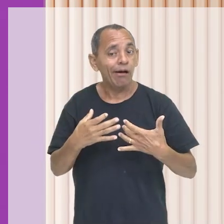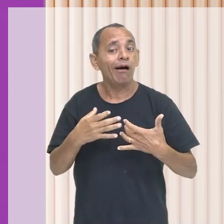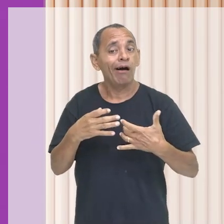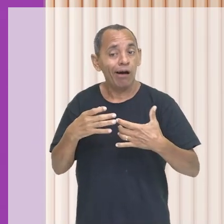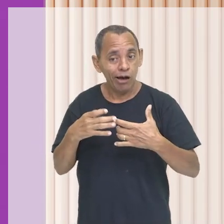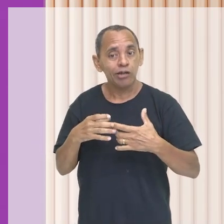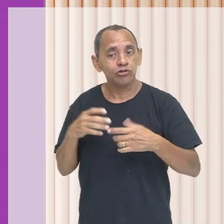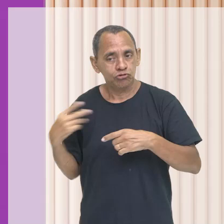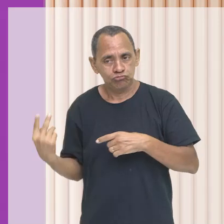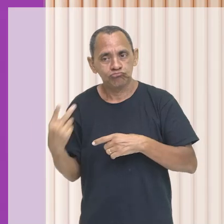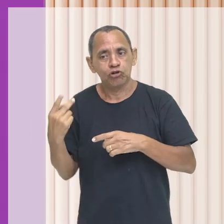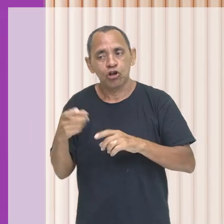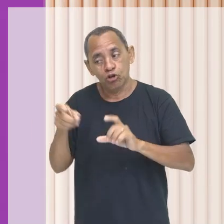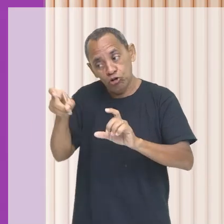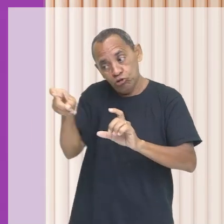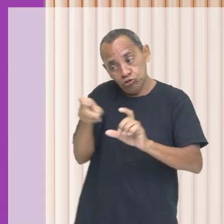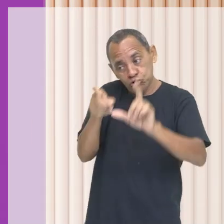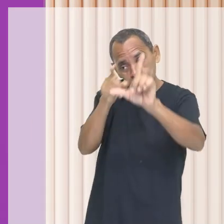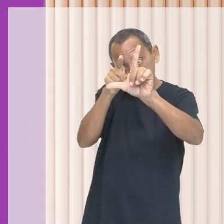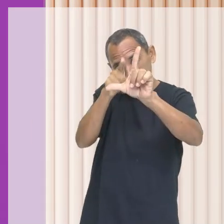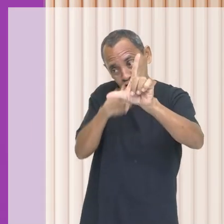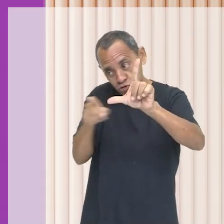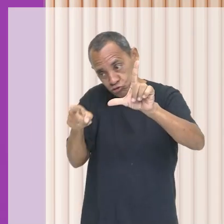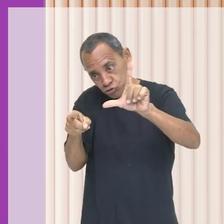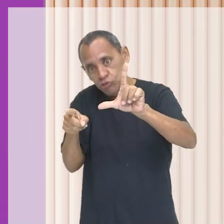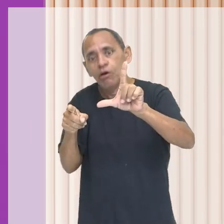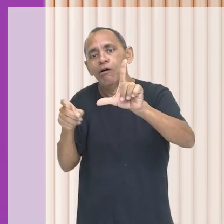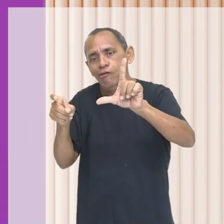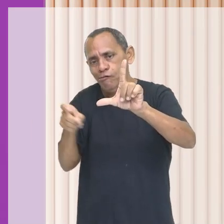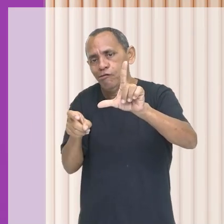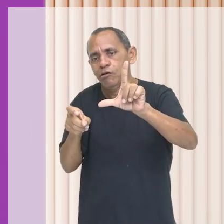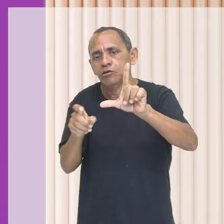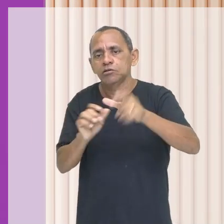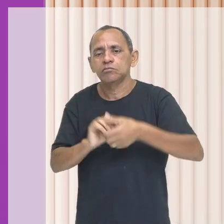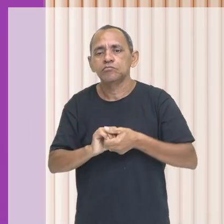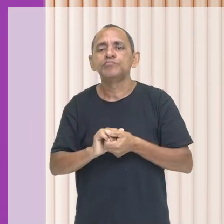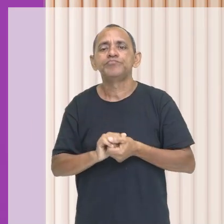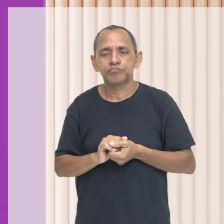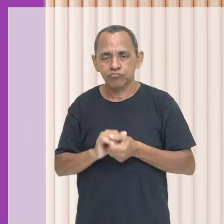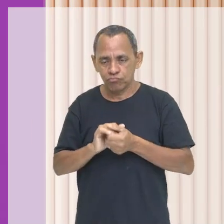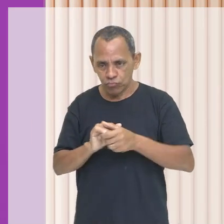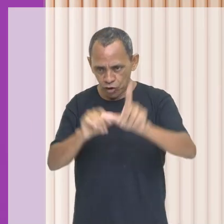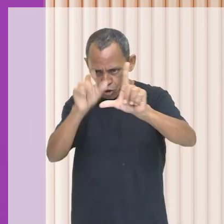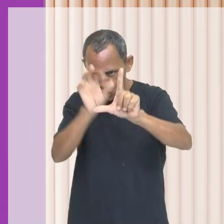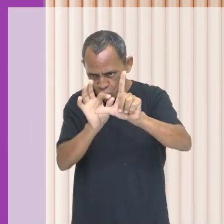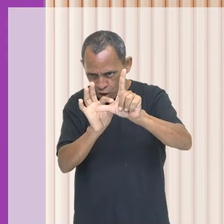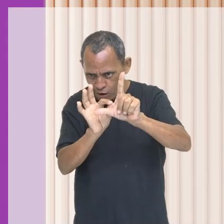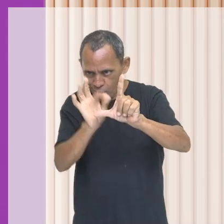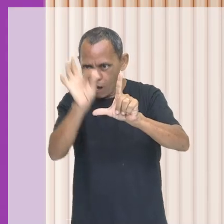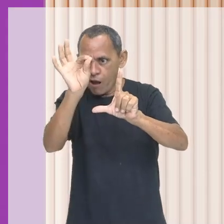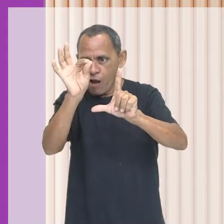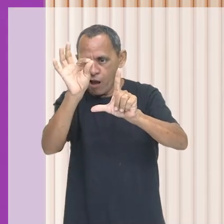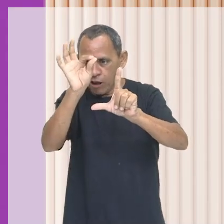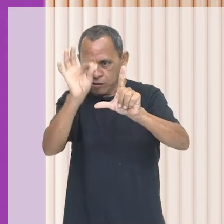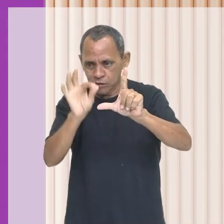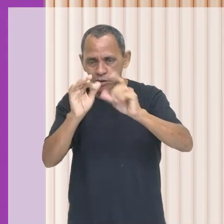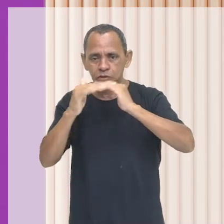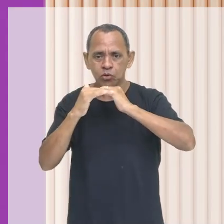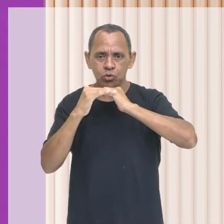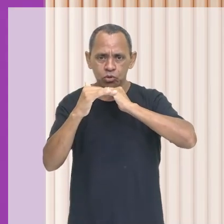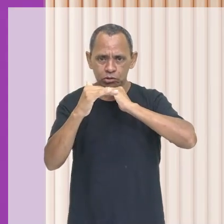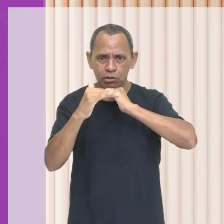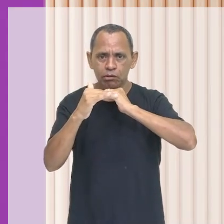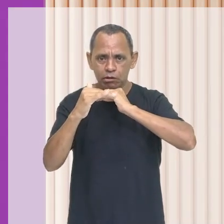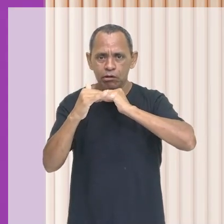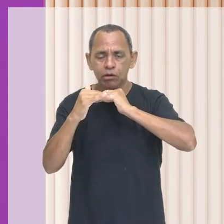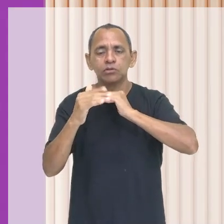do domínio, para quais valores de x, essa função é crescente, decrescente ou constante, como